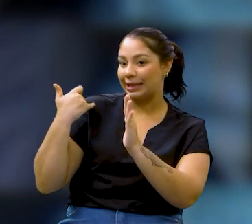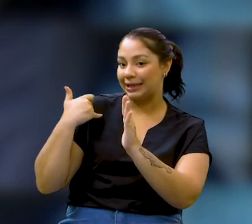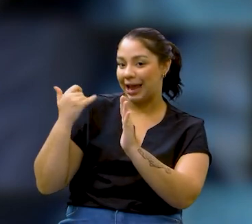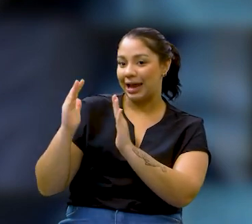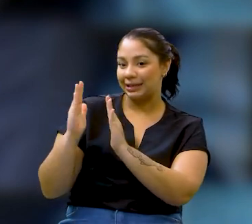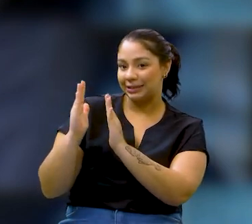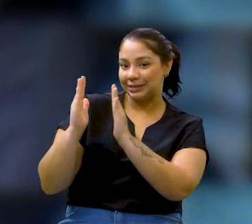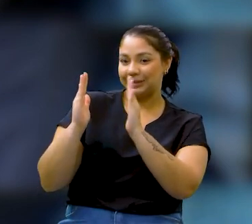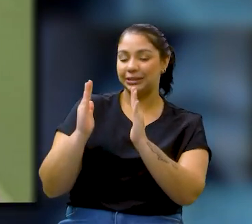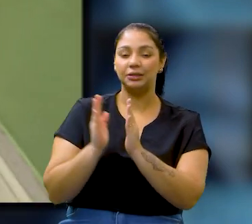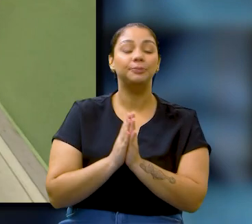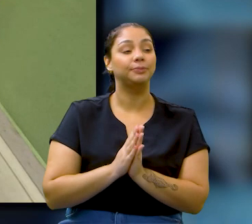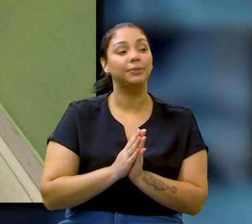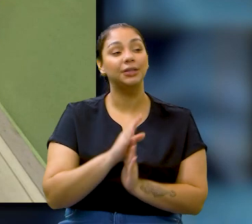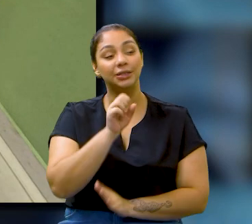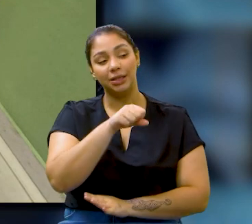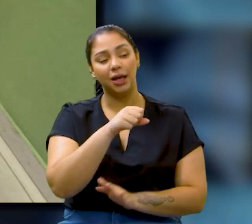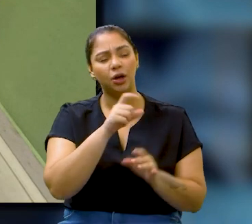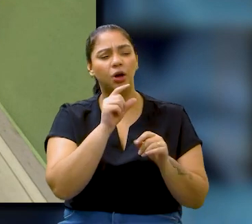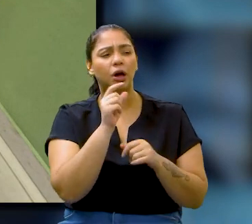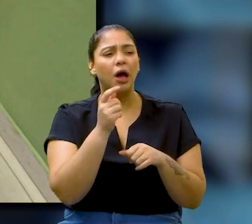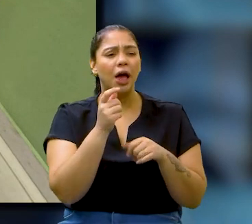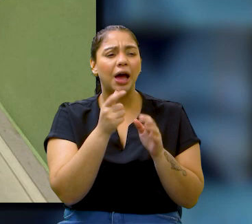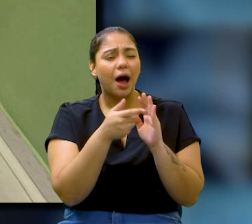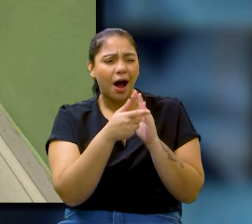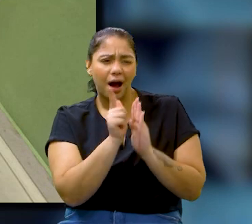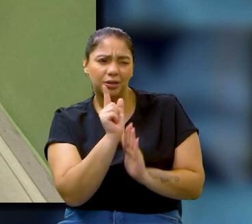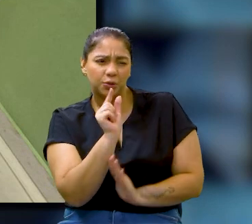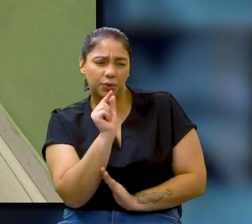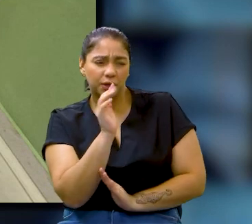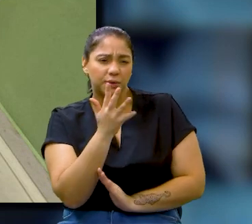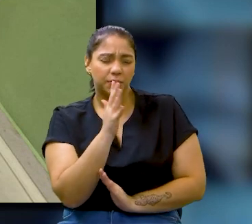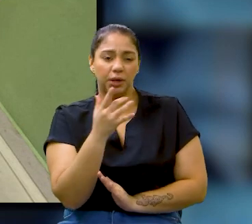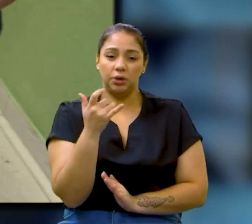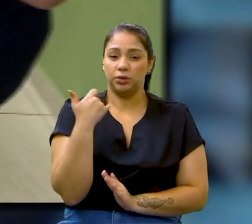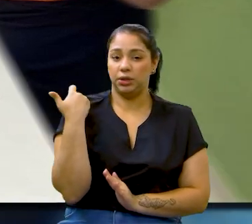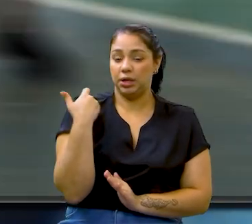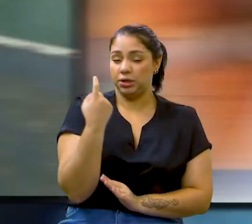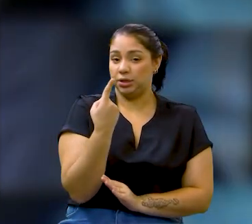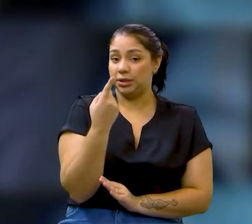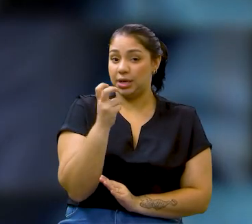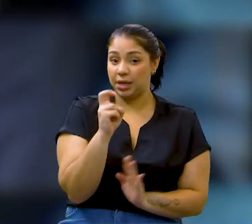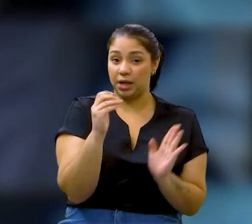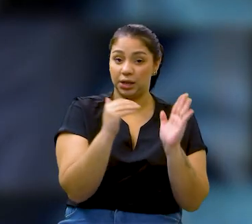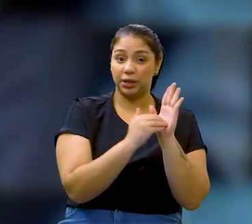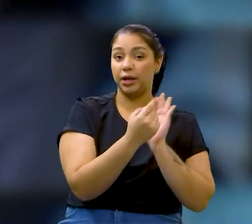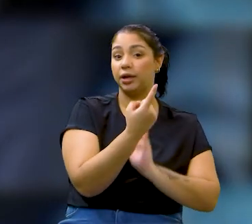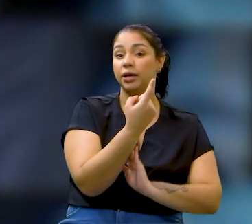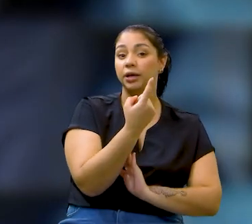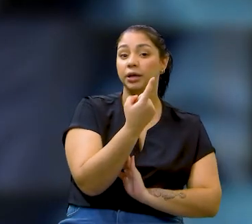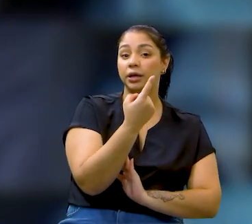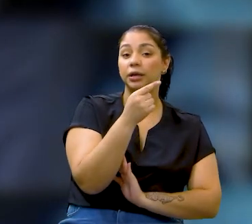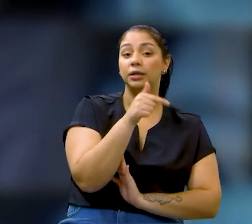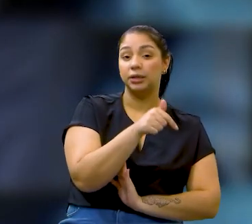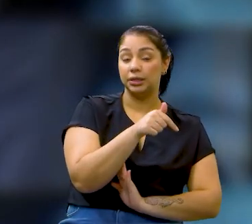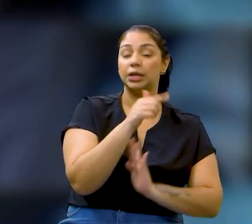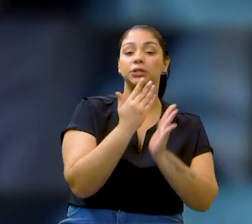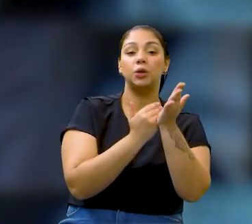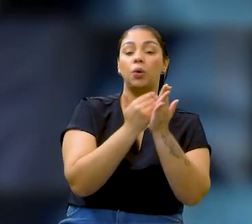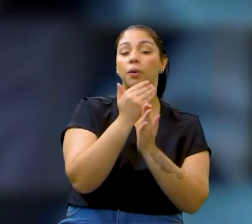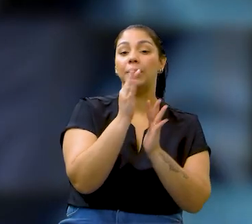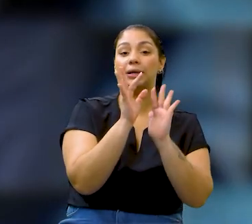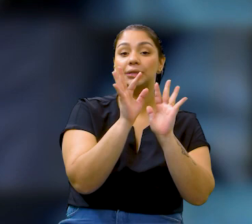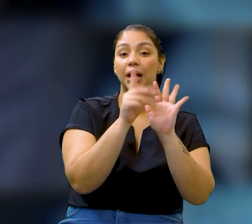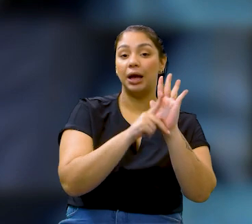ficando maiorzinhos. Até um pouco antes, né? Eles começam dos 15 aos 17, eles têm a oportunidade de ingressar